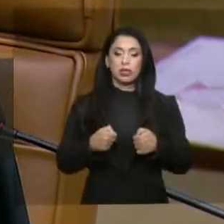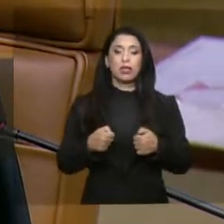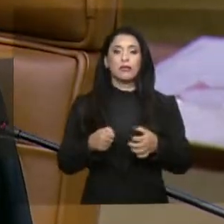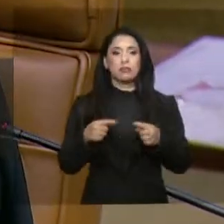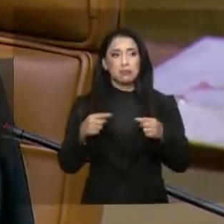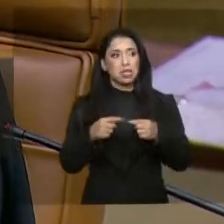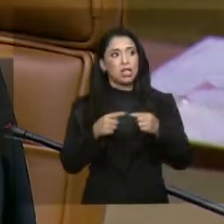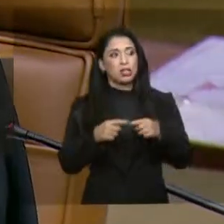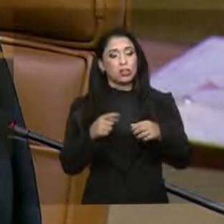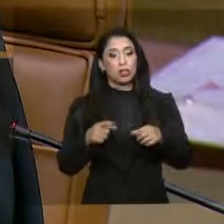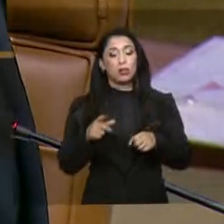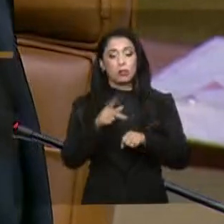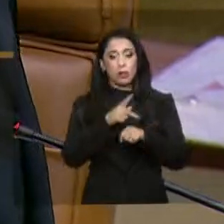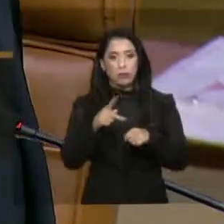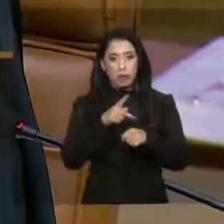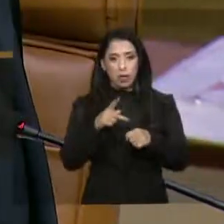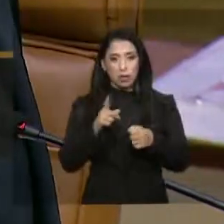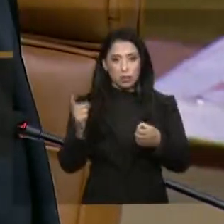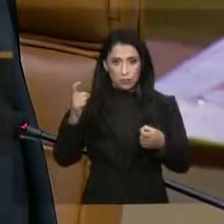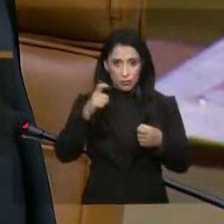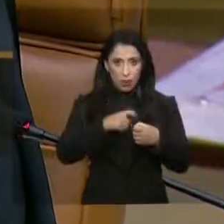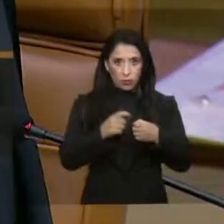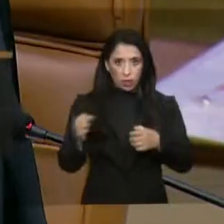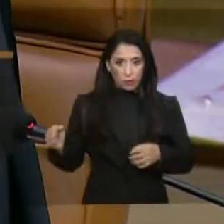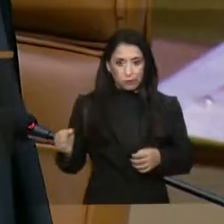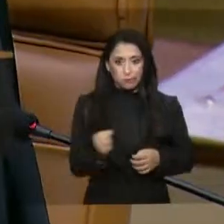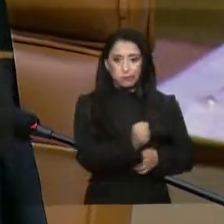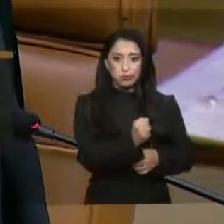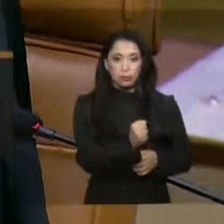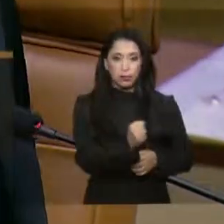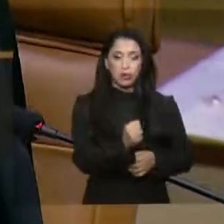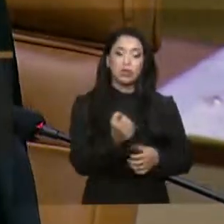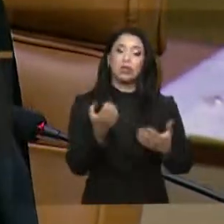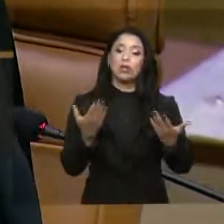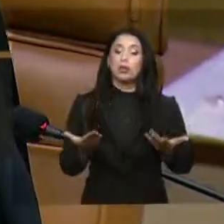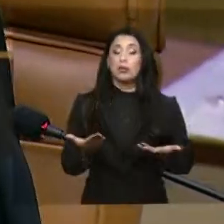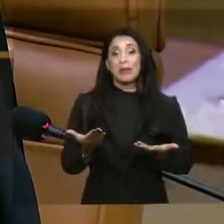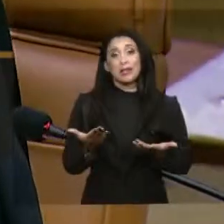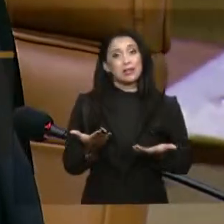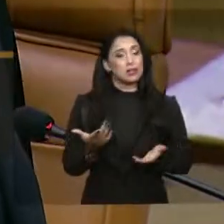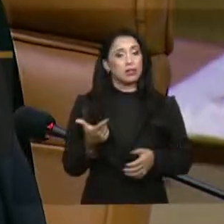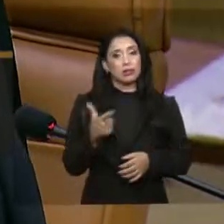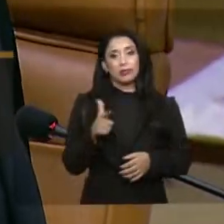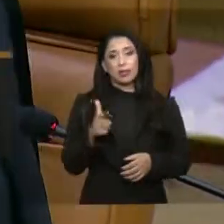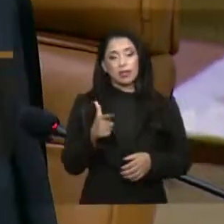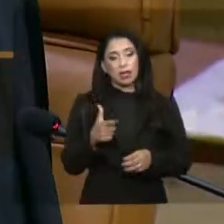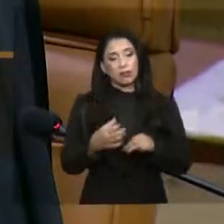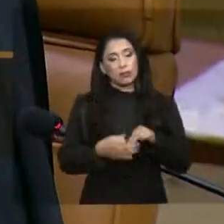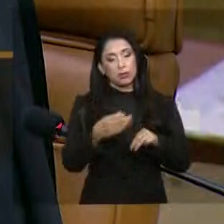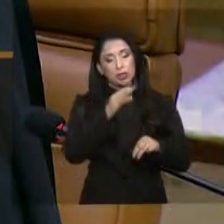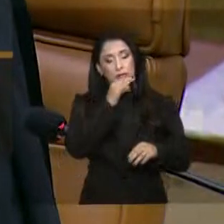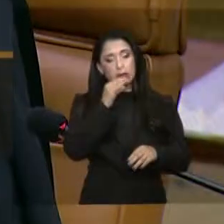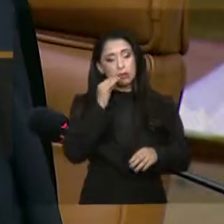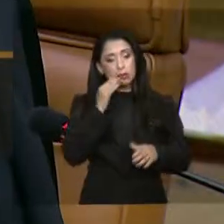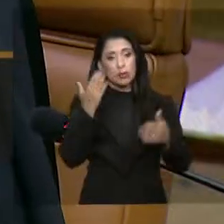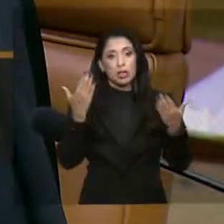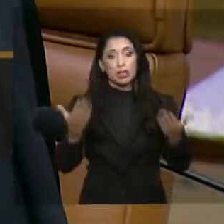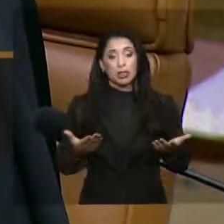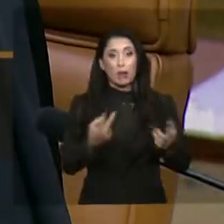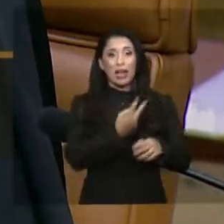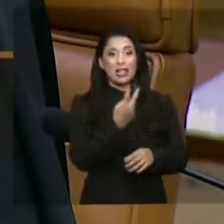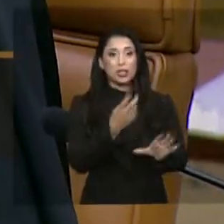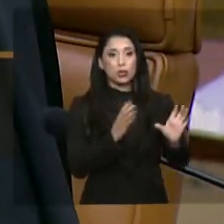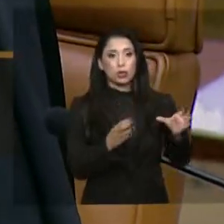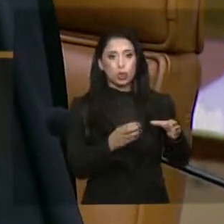extradição. Como não estava, e esse ponto específico, entendeu a segunda turma a prevalência